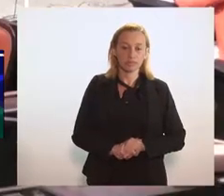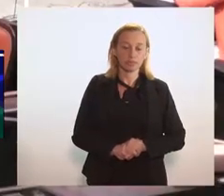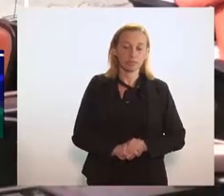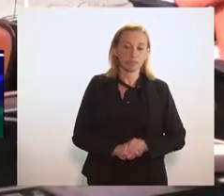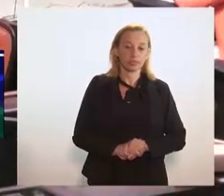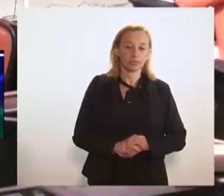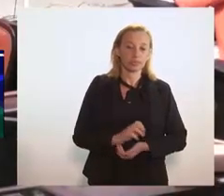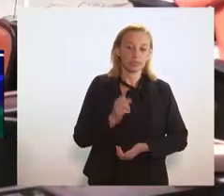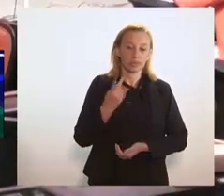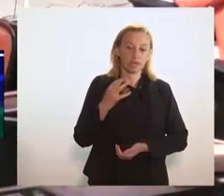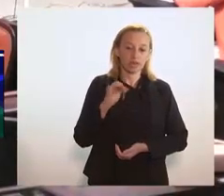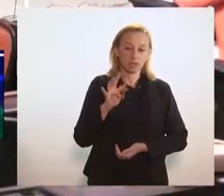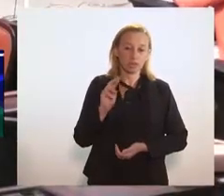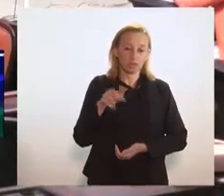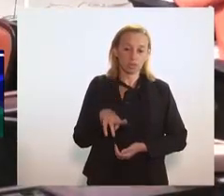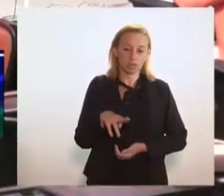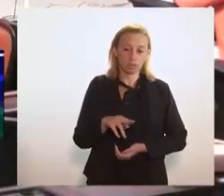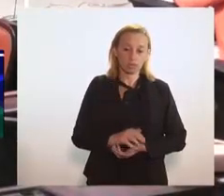Ellington.